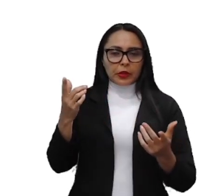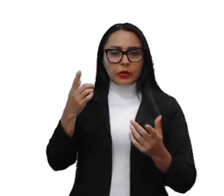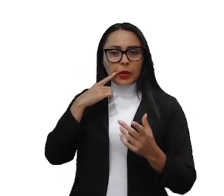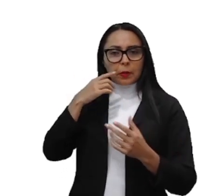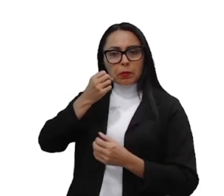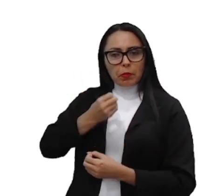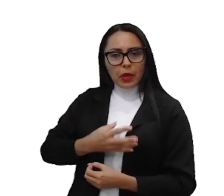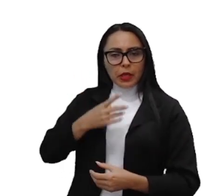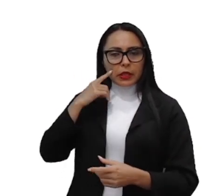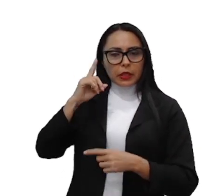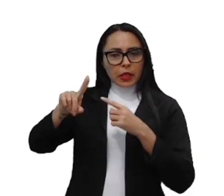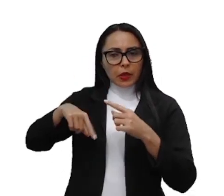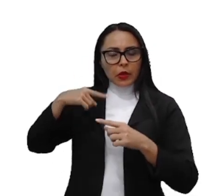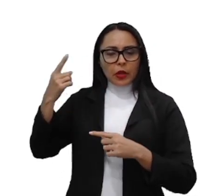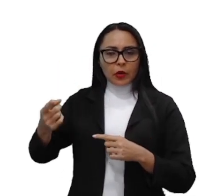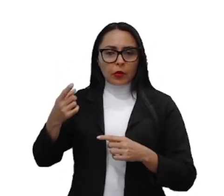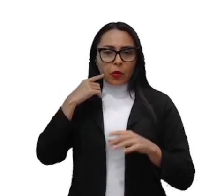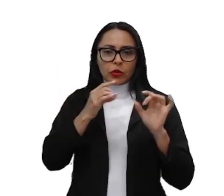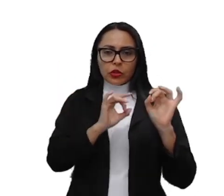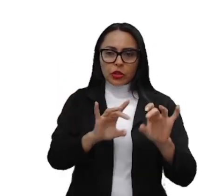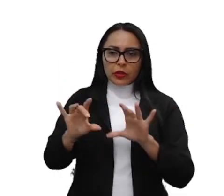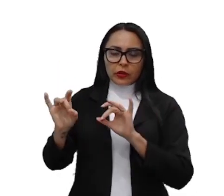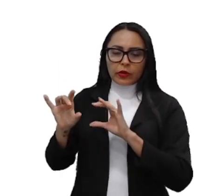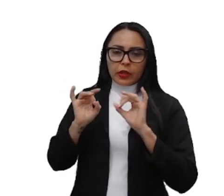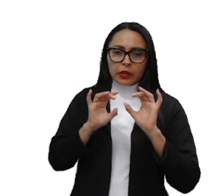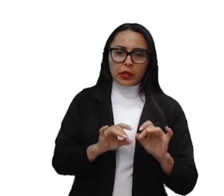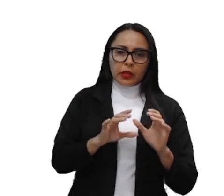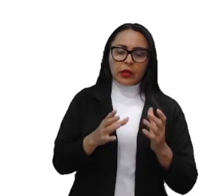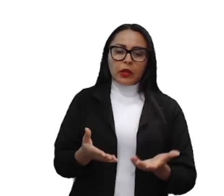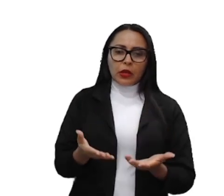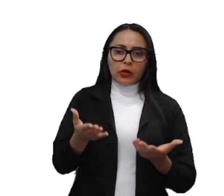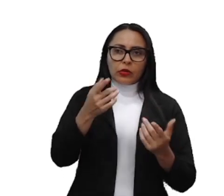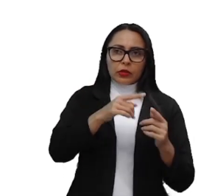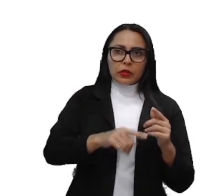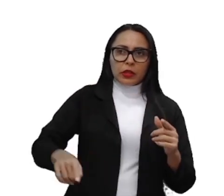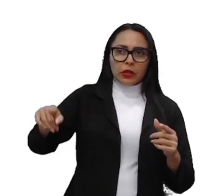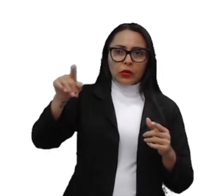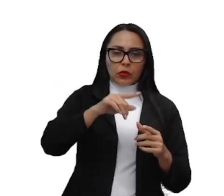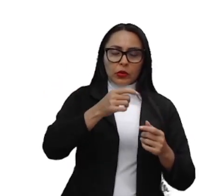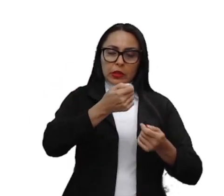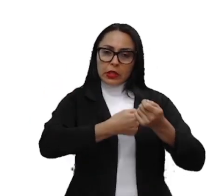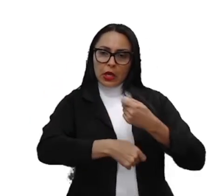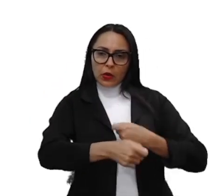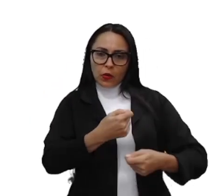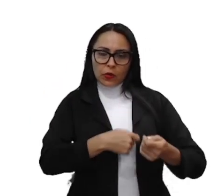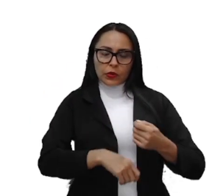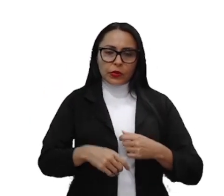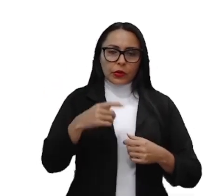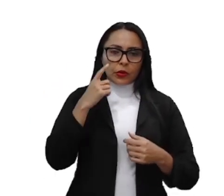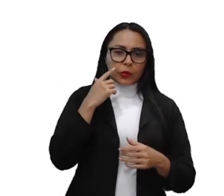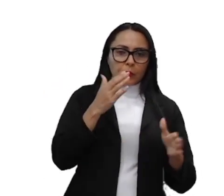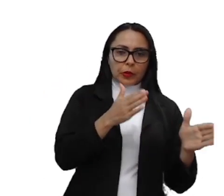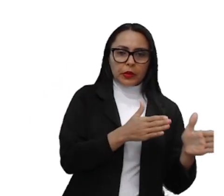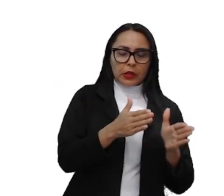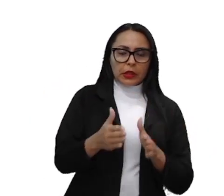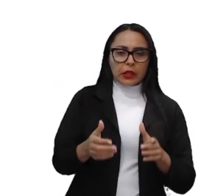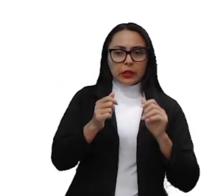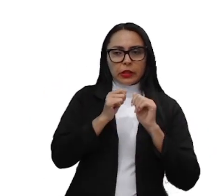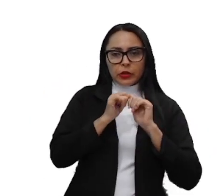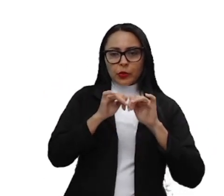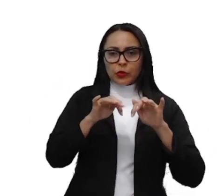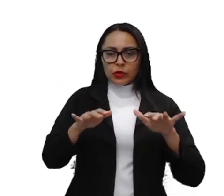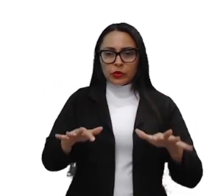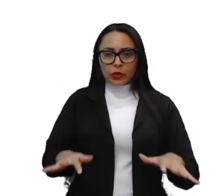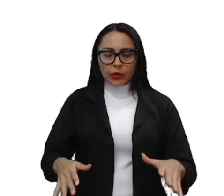bens de pós-venda e pós-consumo ao ciclo de negócios ou ao ciclo produtivo, por meio de canais de distribuição